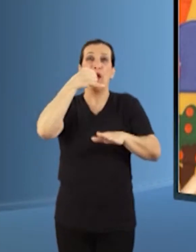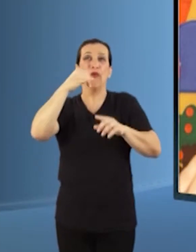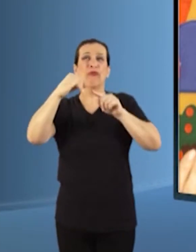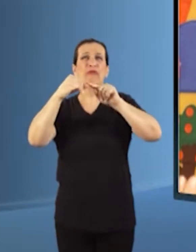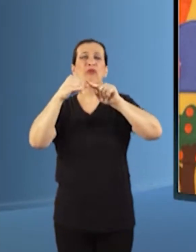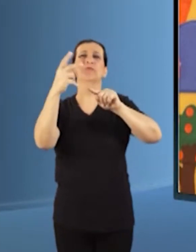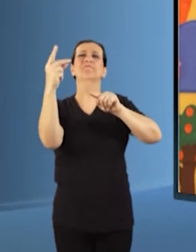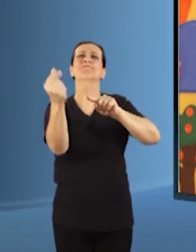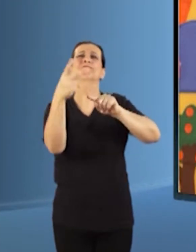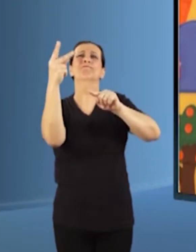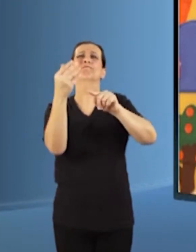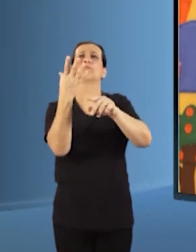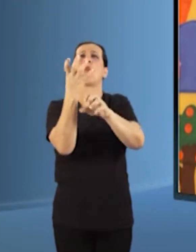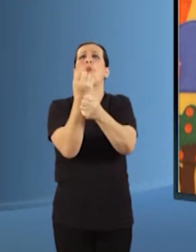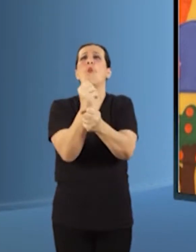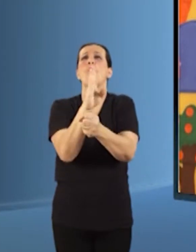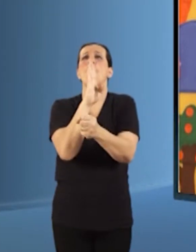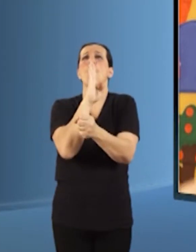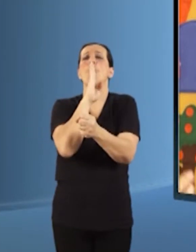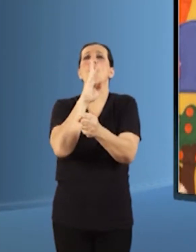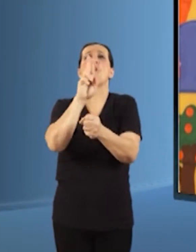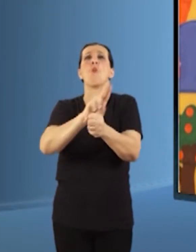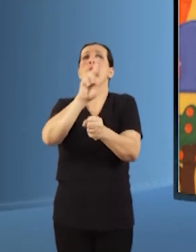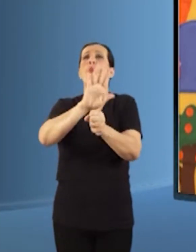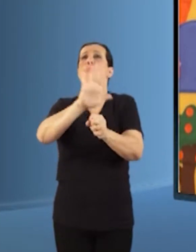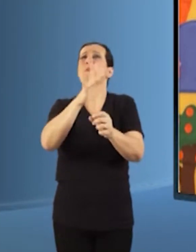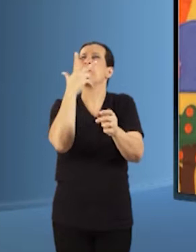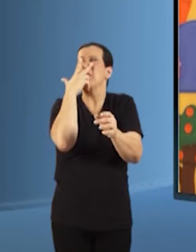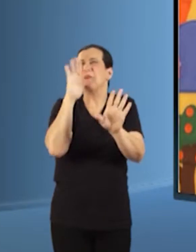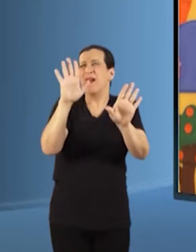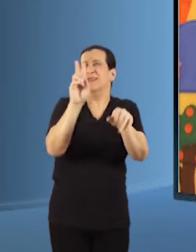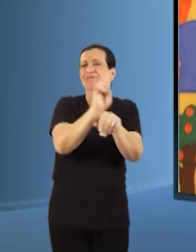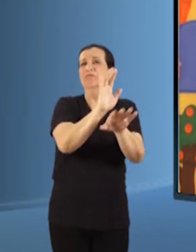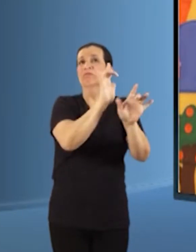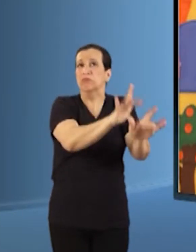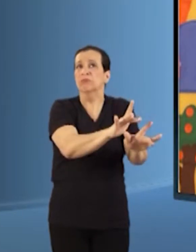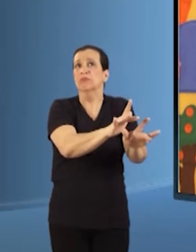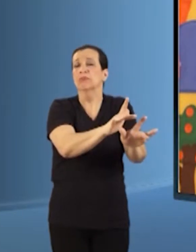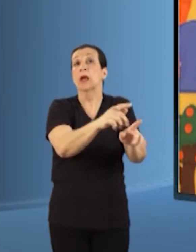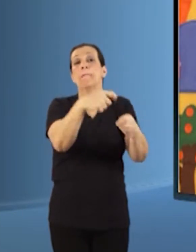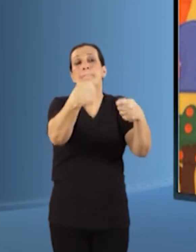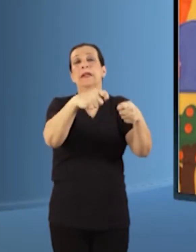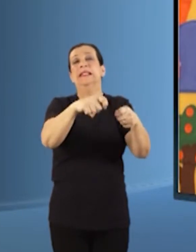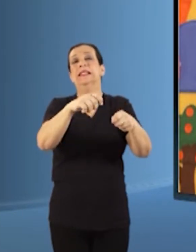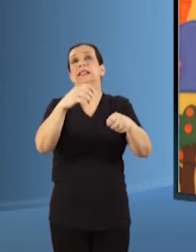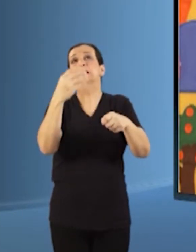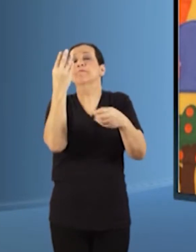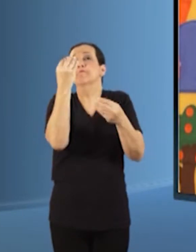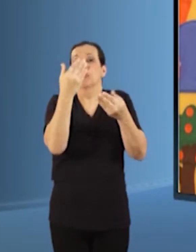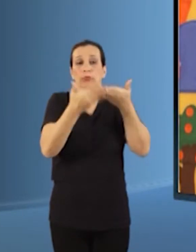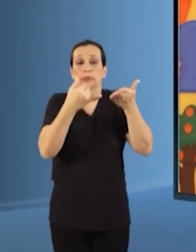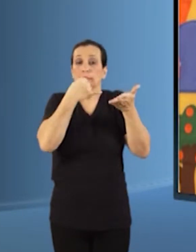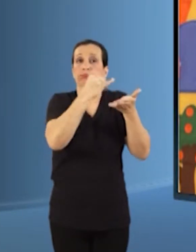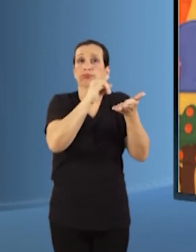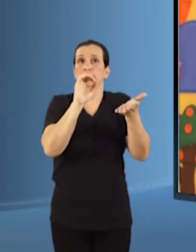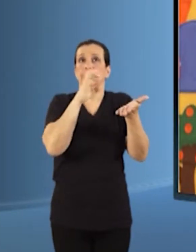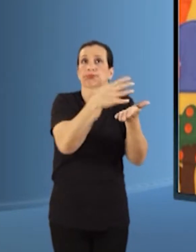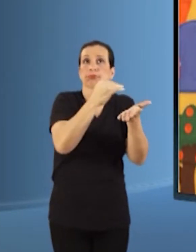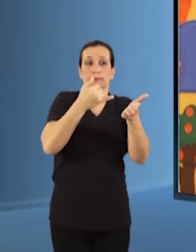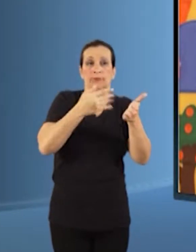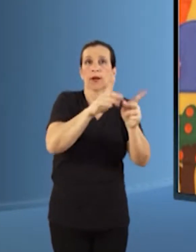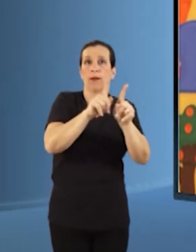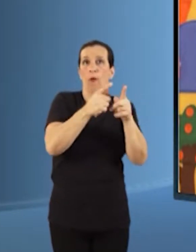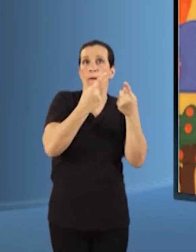há muito tempo sem escutar ou sem ser utilizado, digamos, então é um nervo que está precisando de muita corrente para